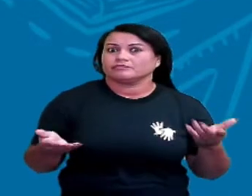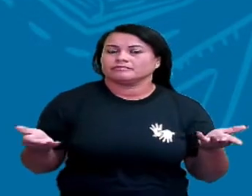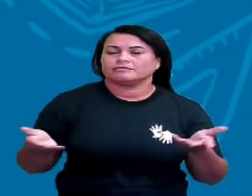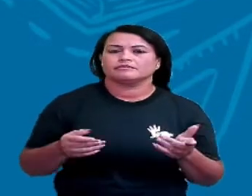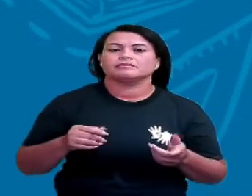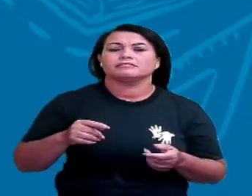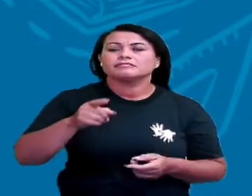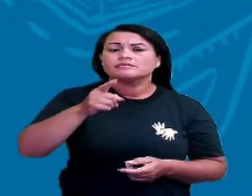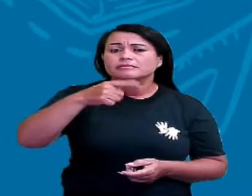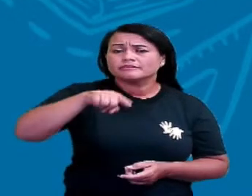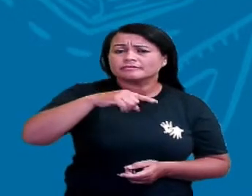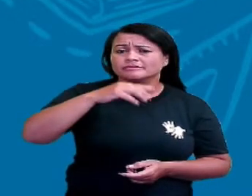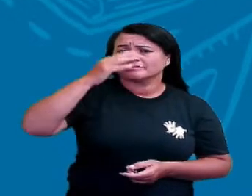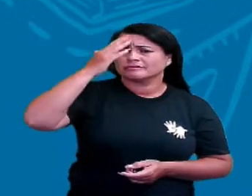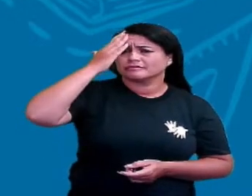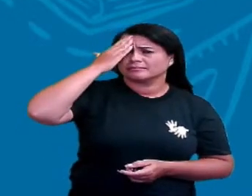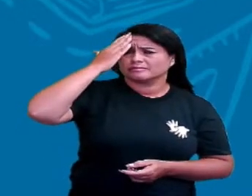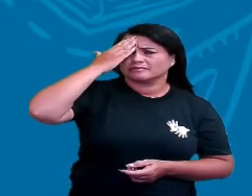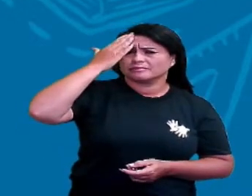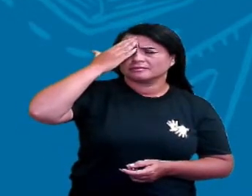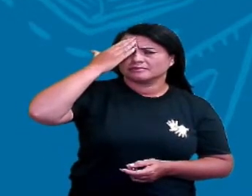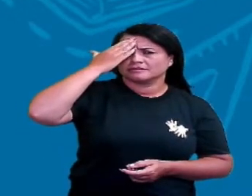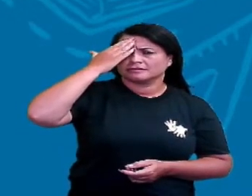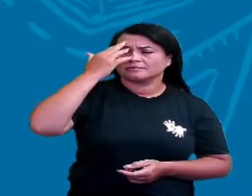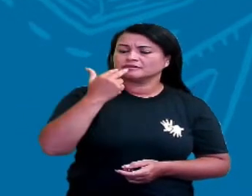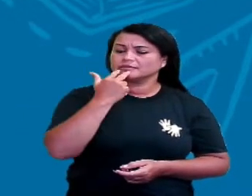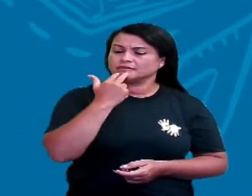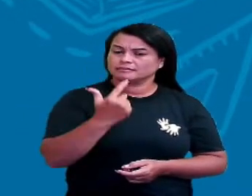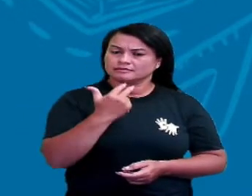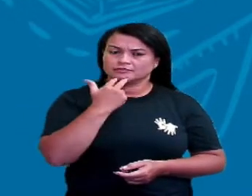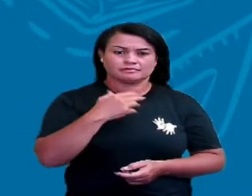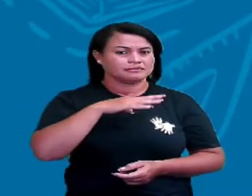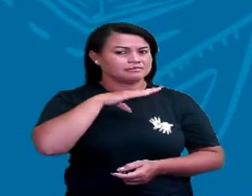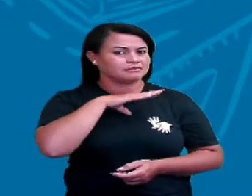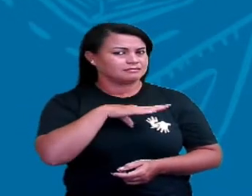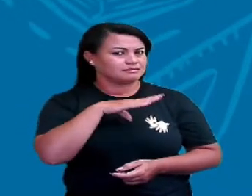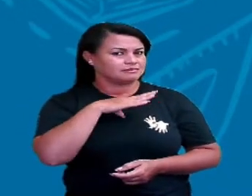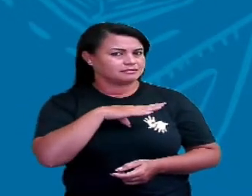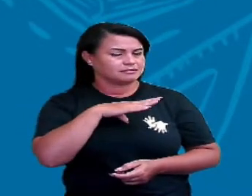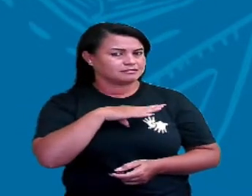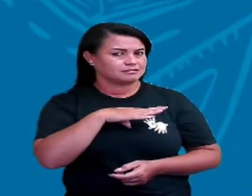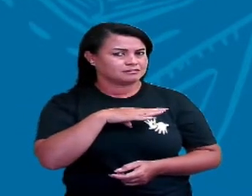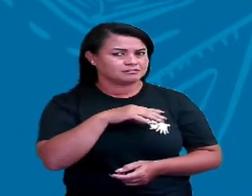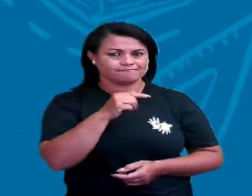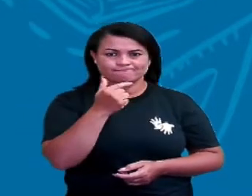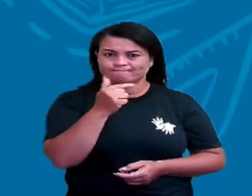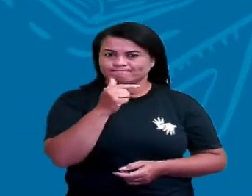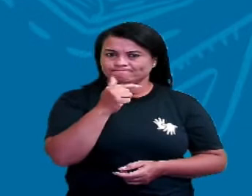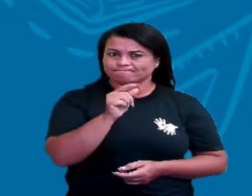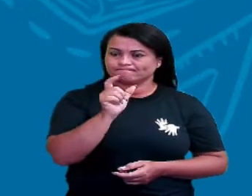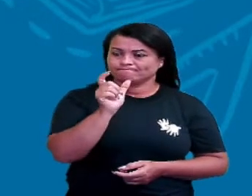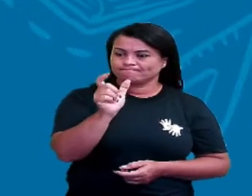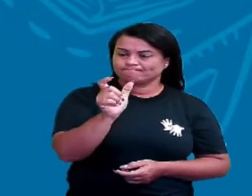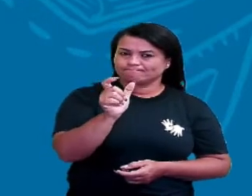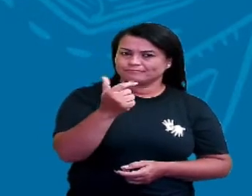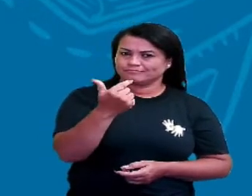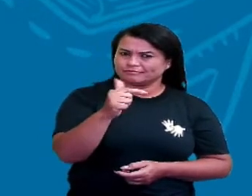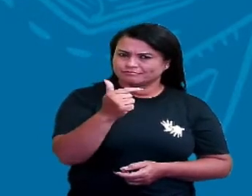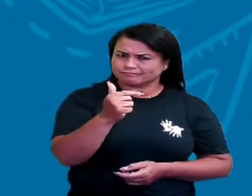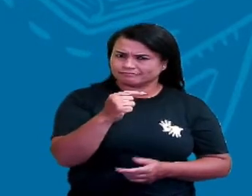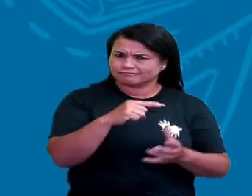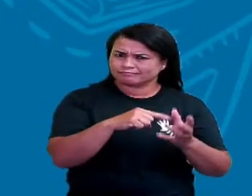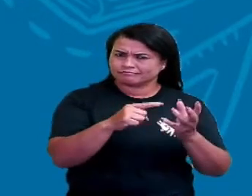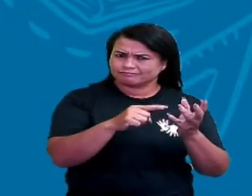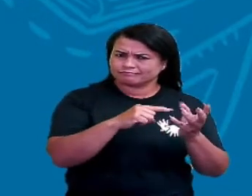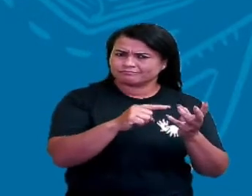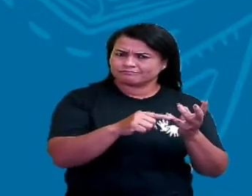Agora, vocês sabiam que na língua portuguesa não existem palavras que não possuem vogais na sua